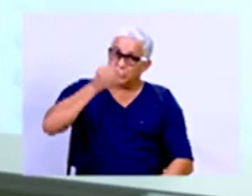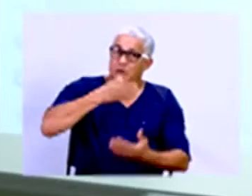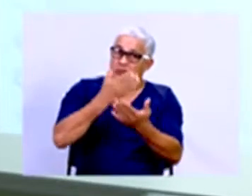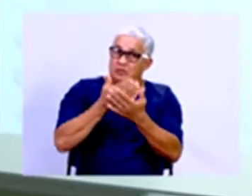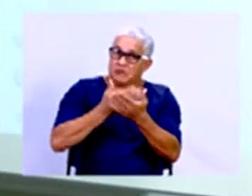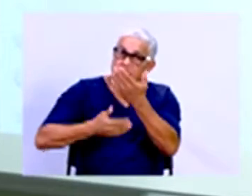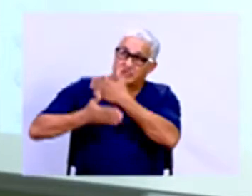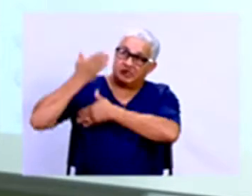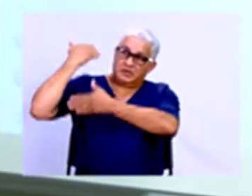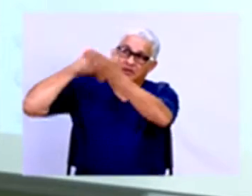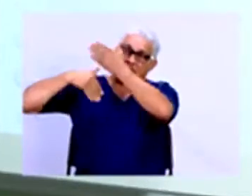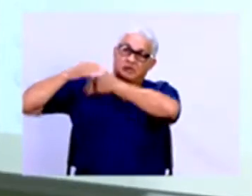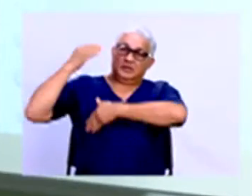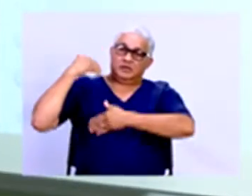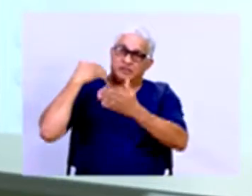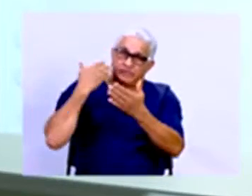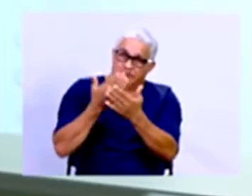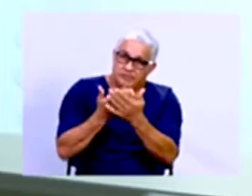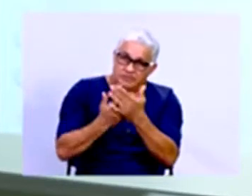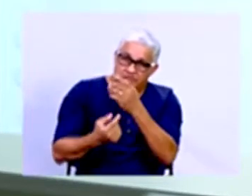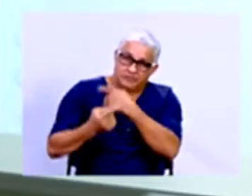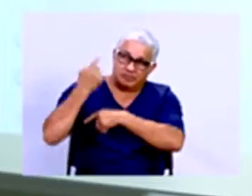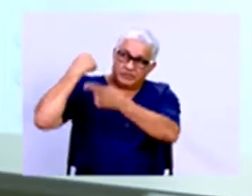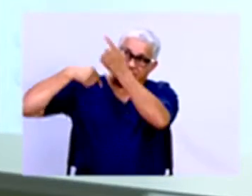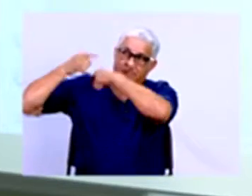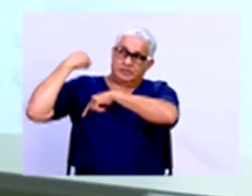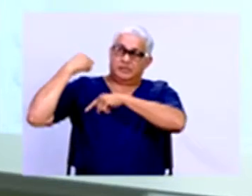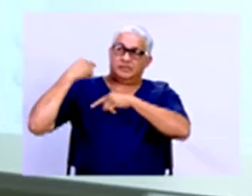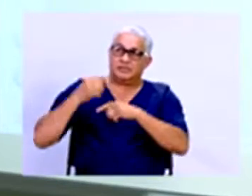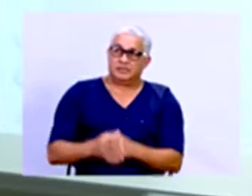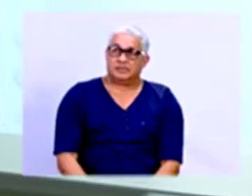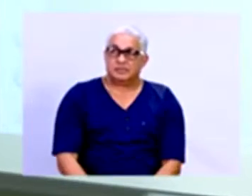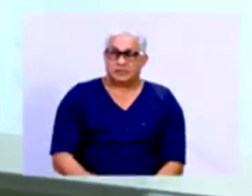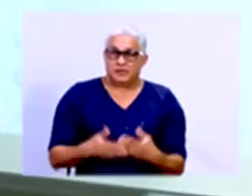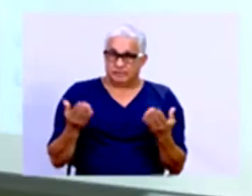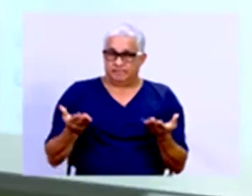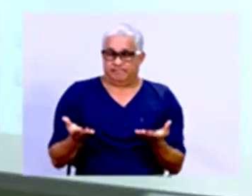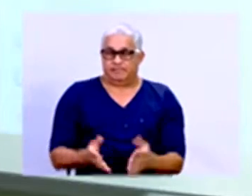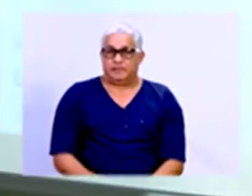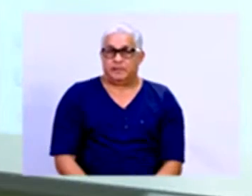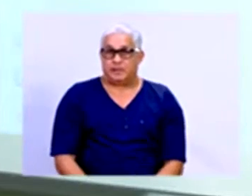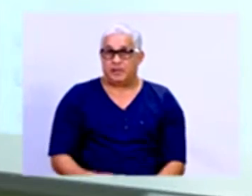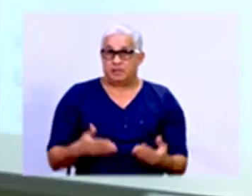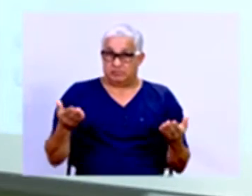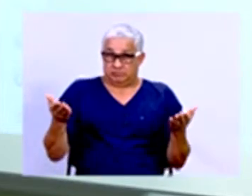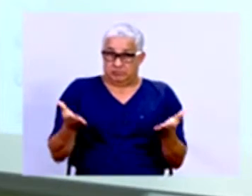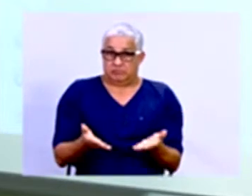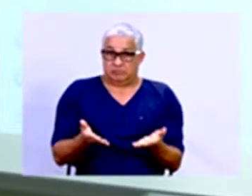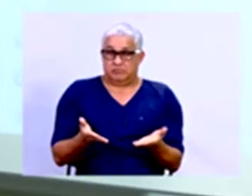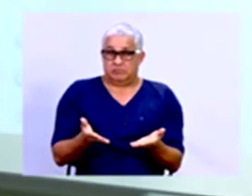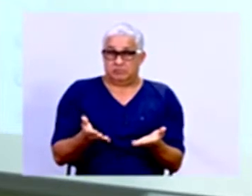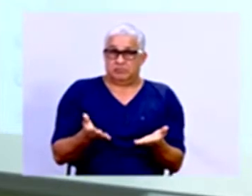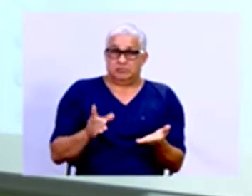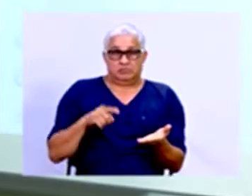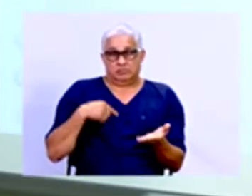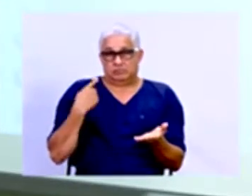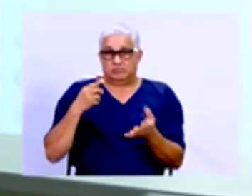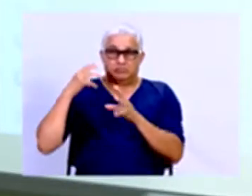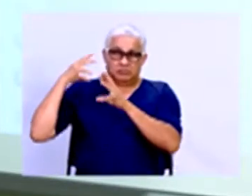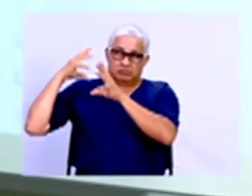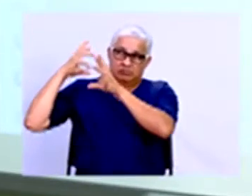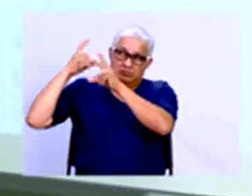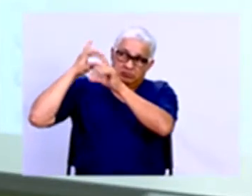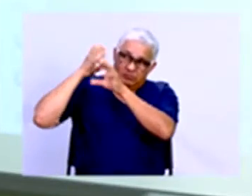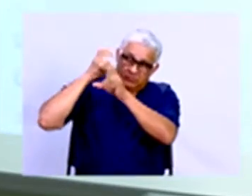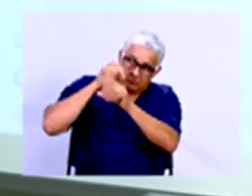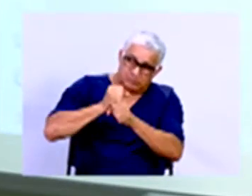durante essas aulas que tivemos no decorrer desse período agora, né? Hoje, basicamente, nós vamos rever tudo,